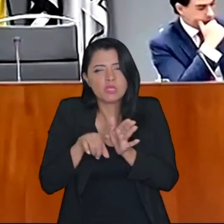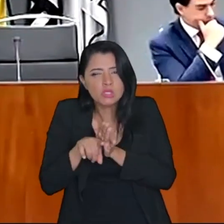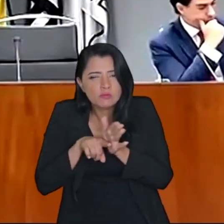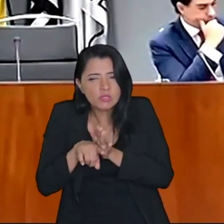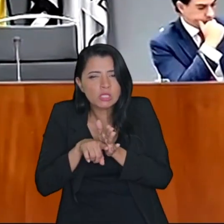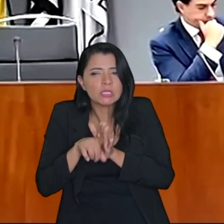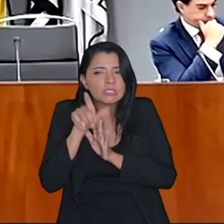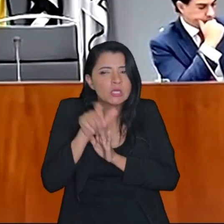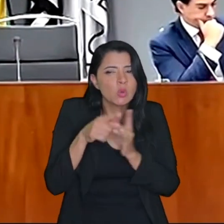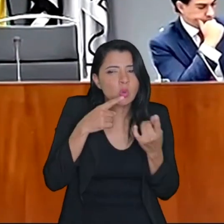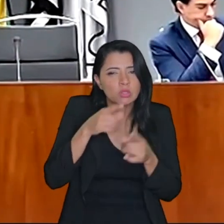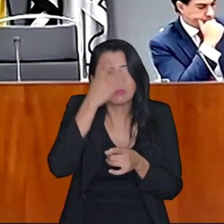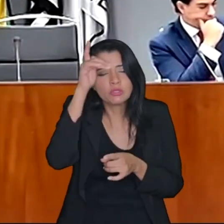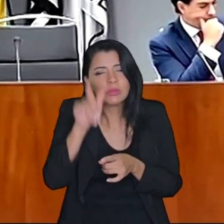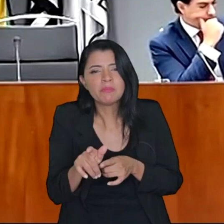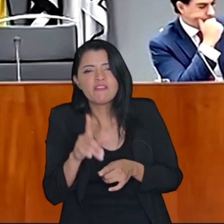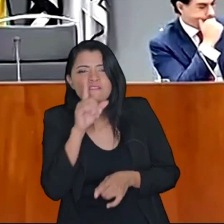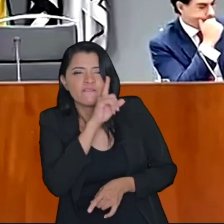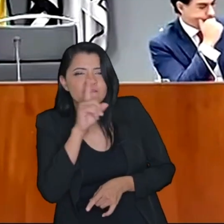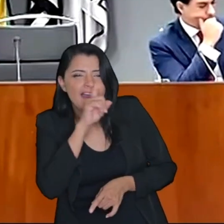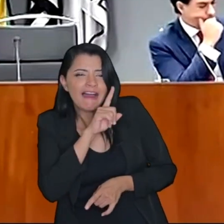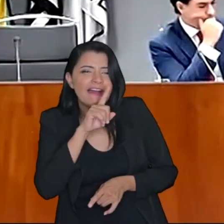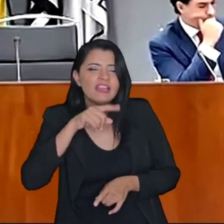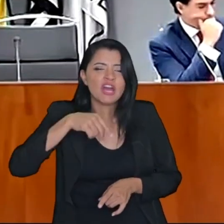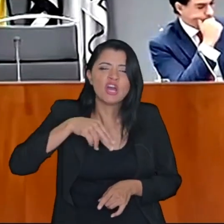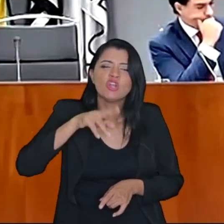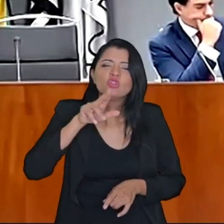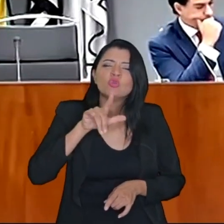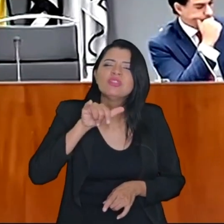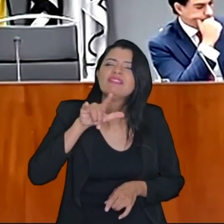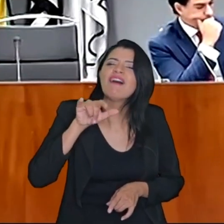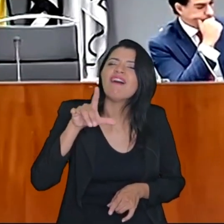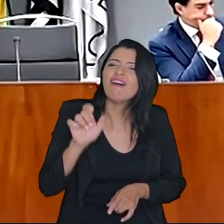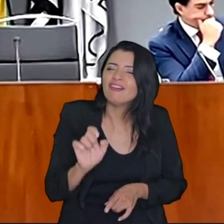alguma falha na investigação, por alguma nulidade,